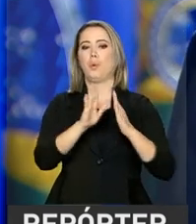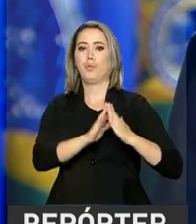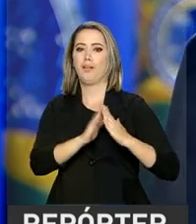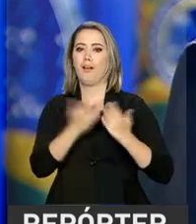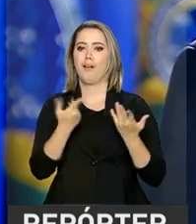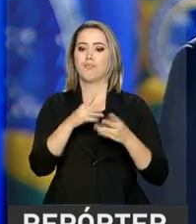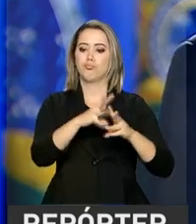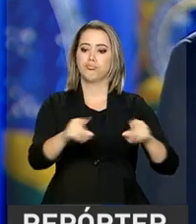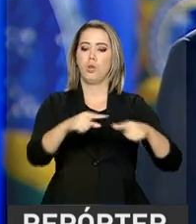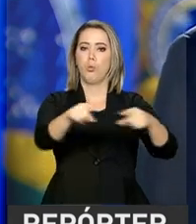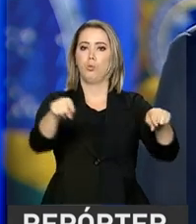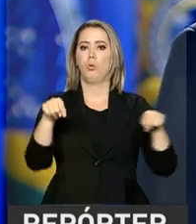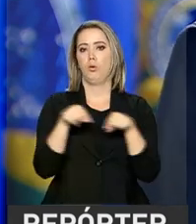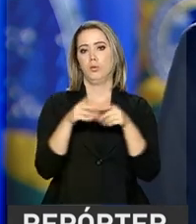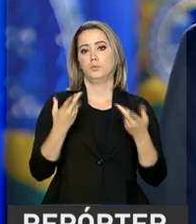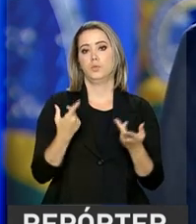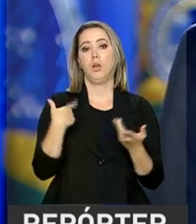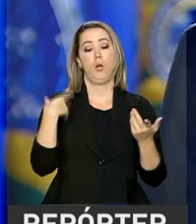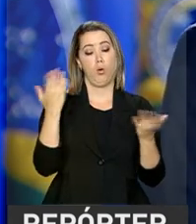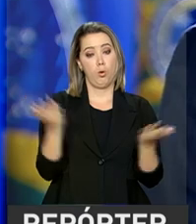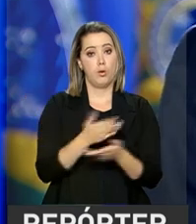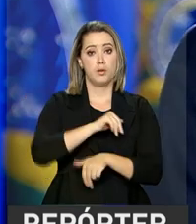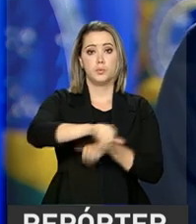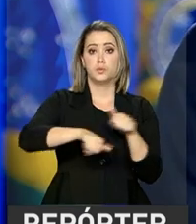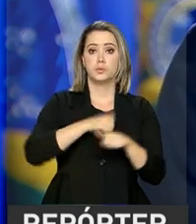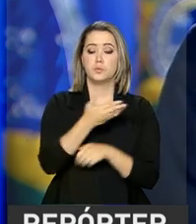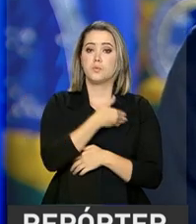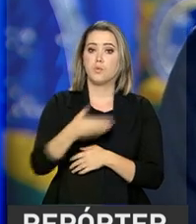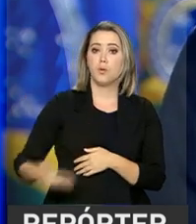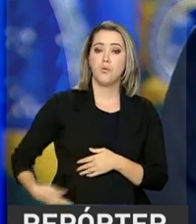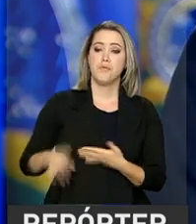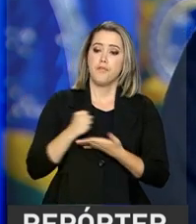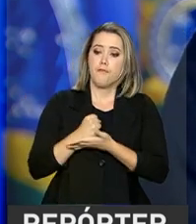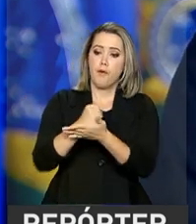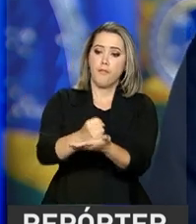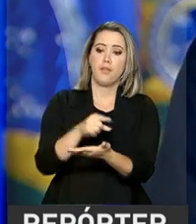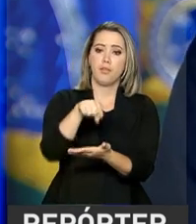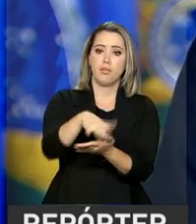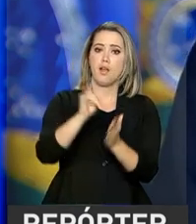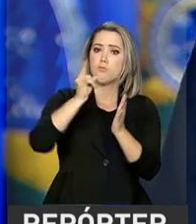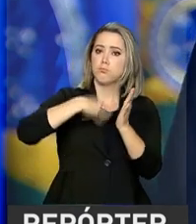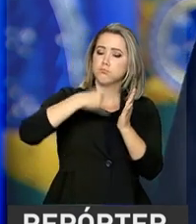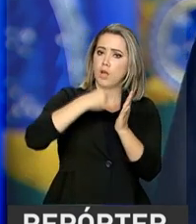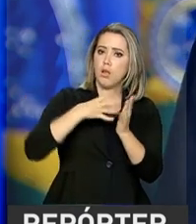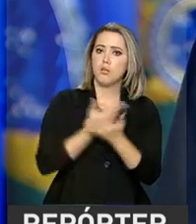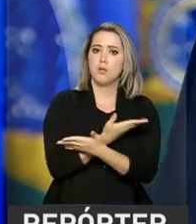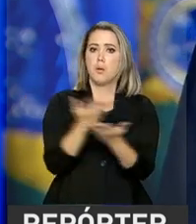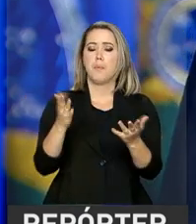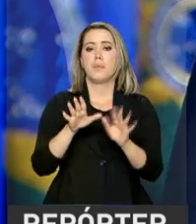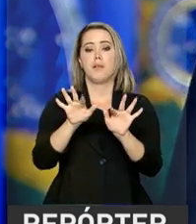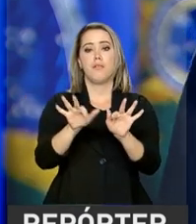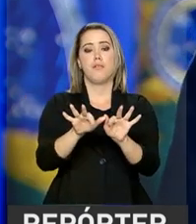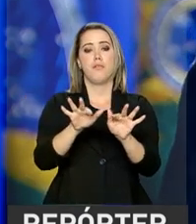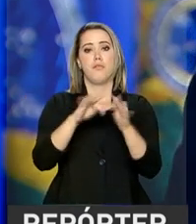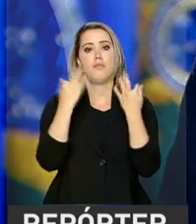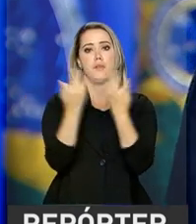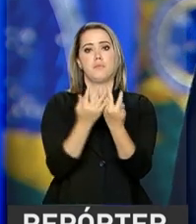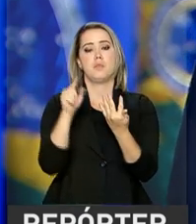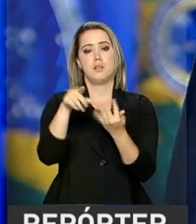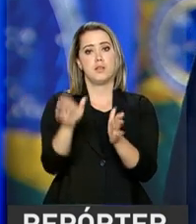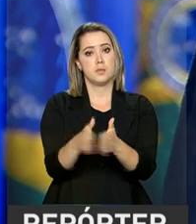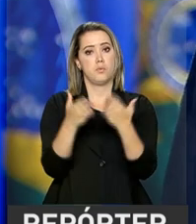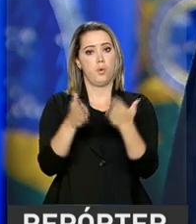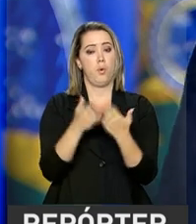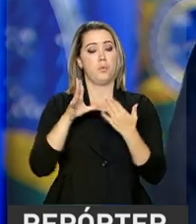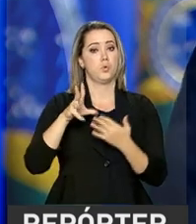terreno. Agora, isso mudará. O governo vai entregar a escritura para famílias carentes de todo o